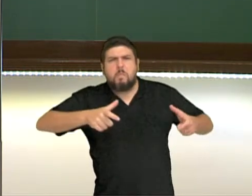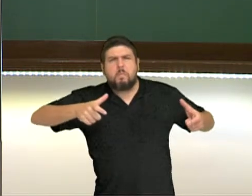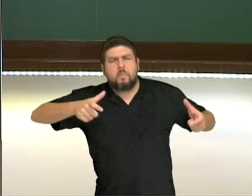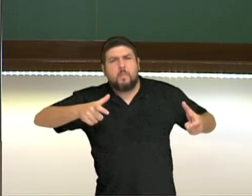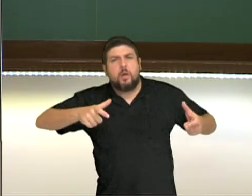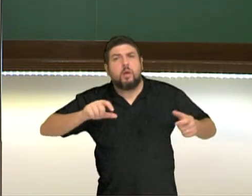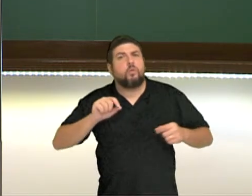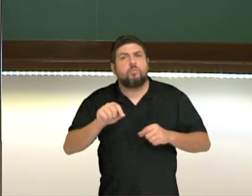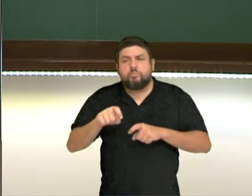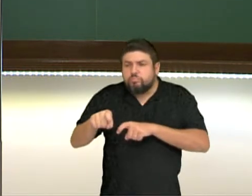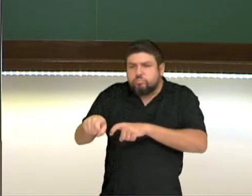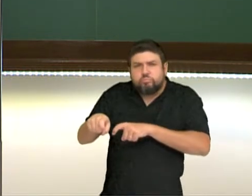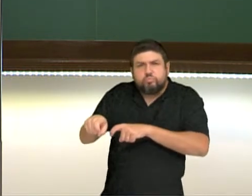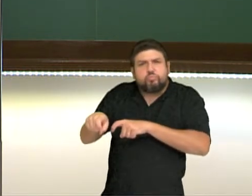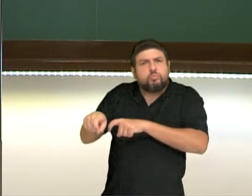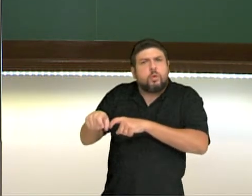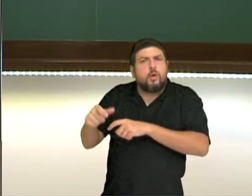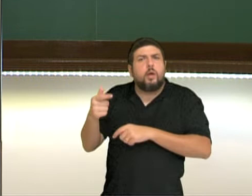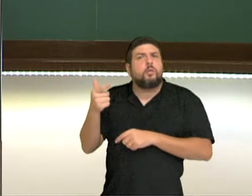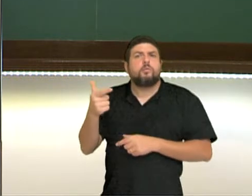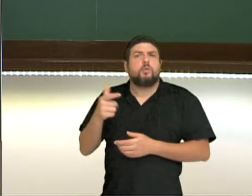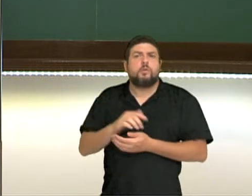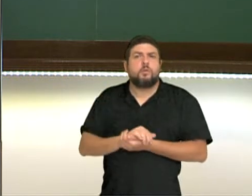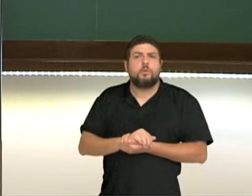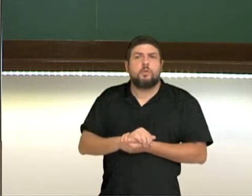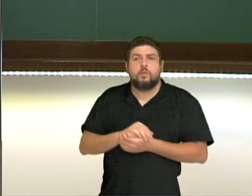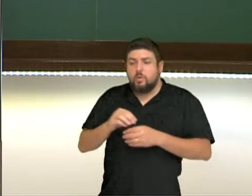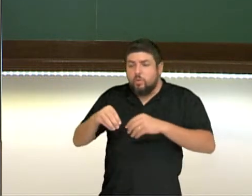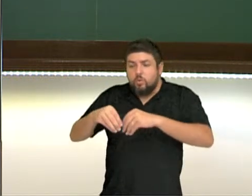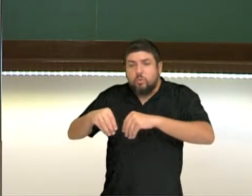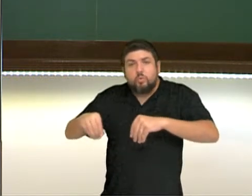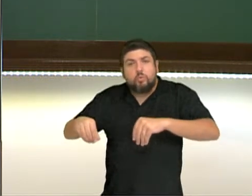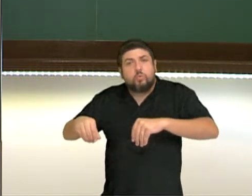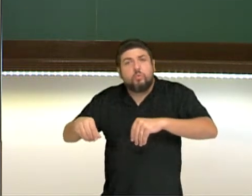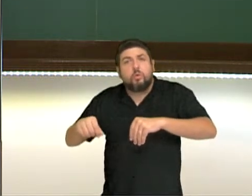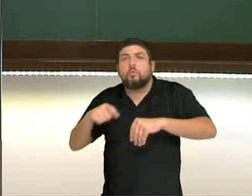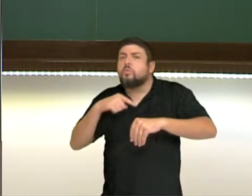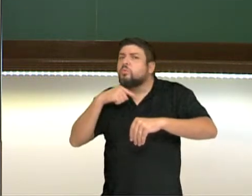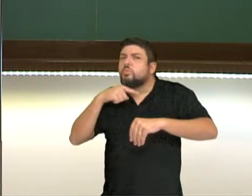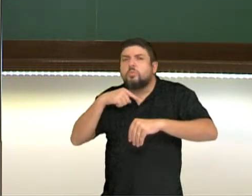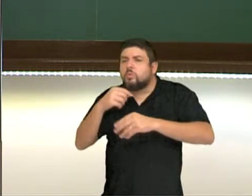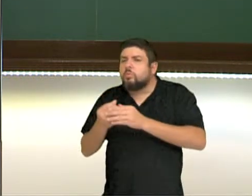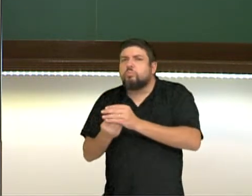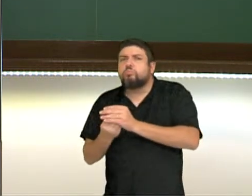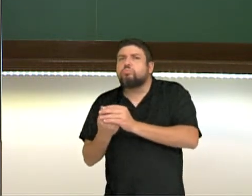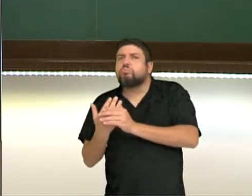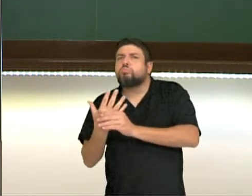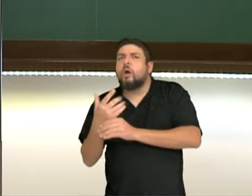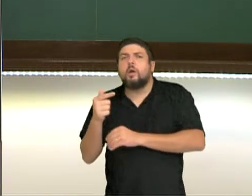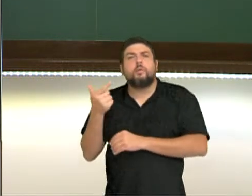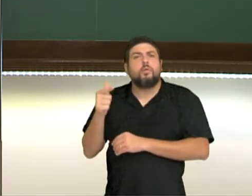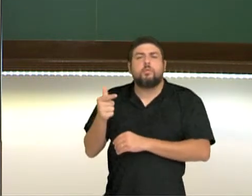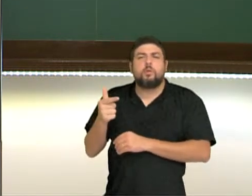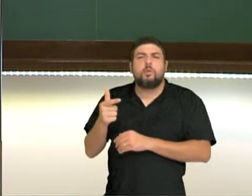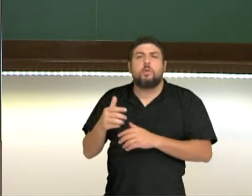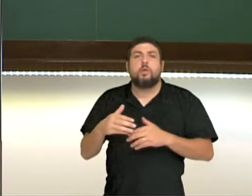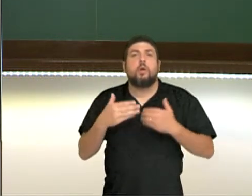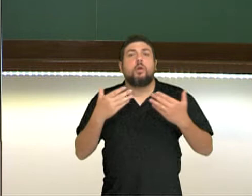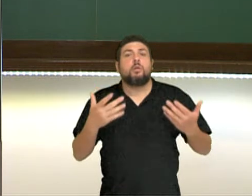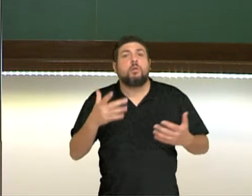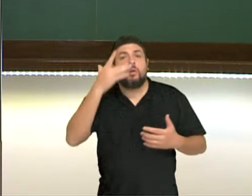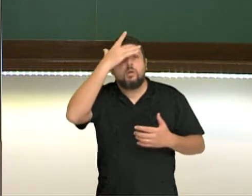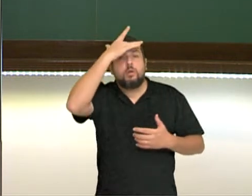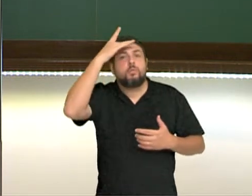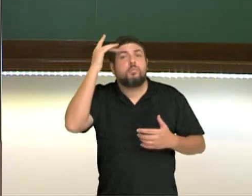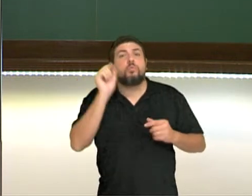a terra vai se esgotar o solo não vai conseguir produzir e aí é vai acontecer o que as pessoas vão